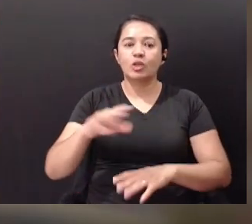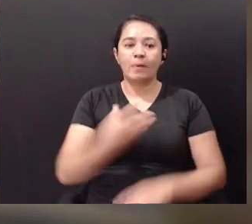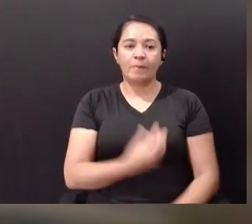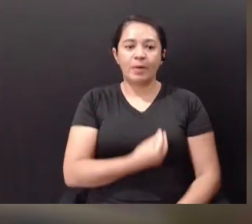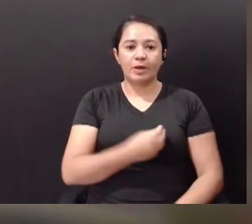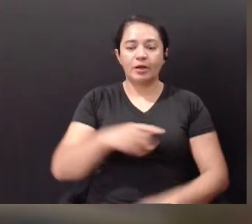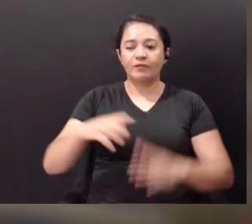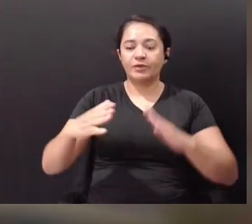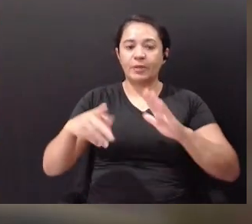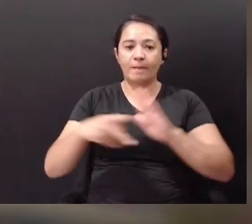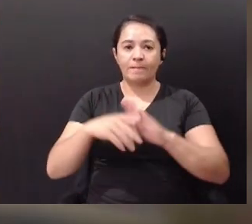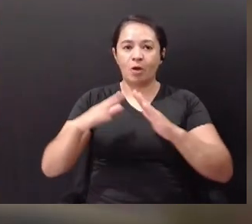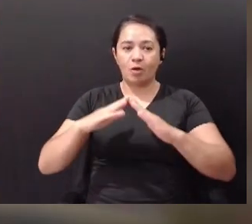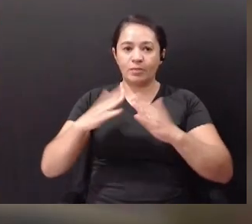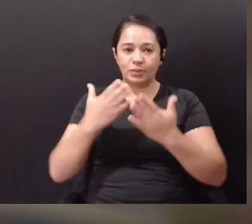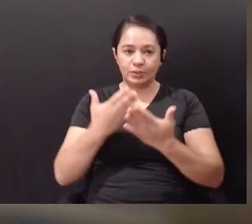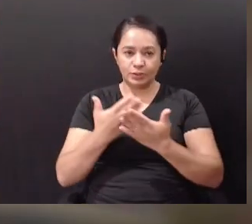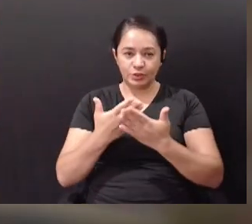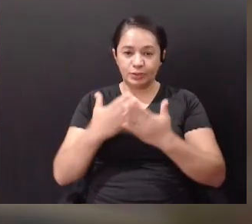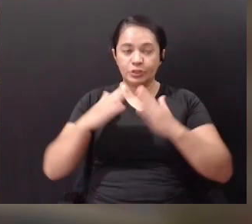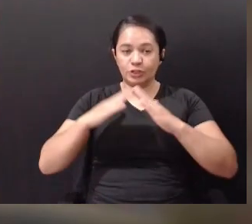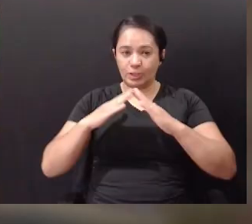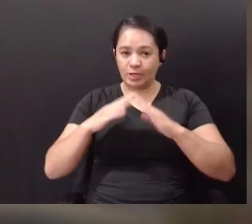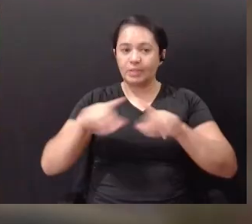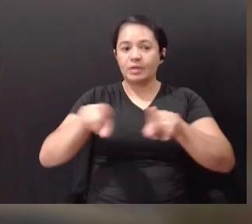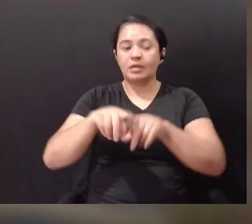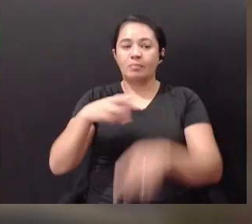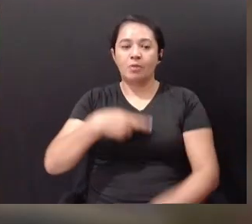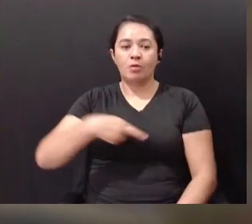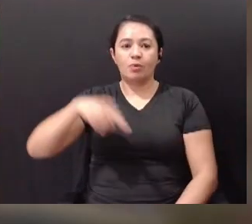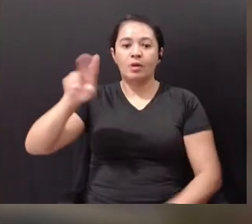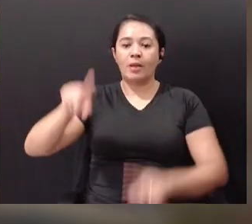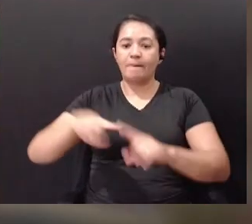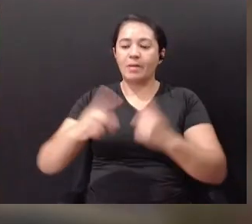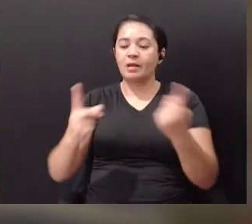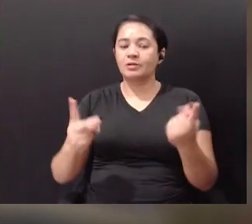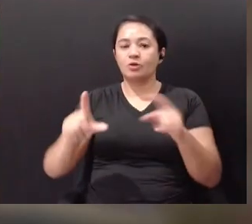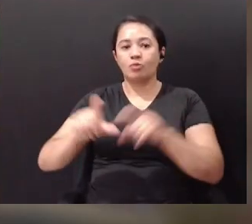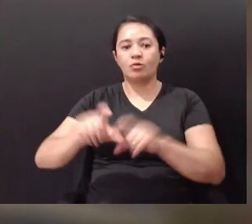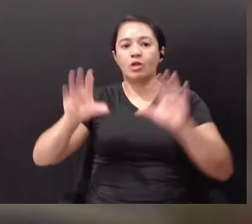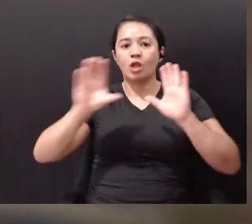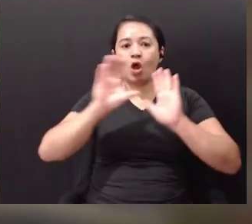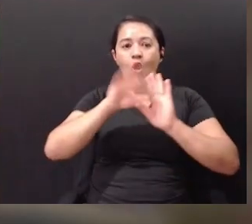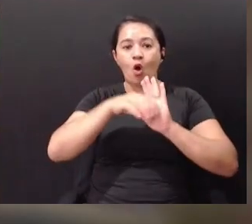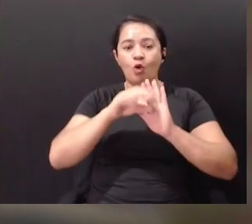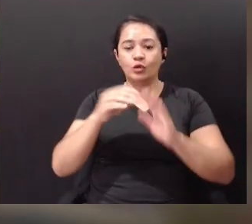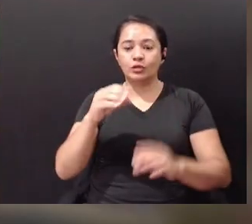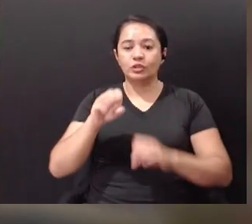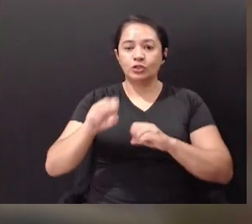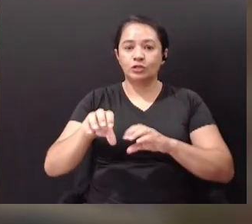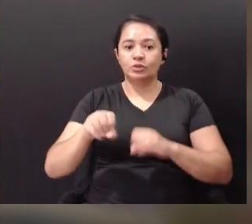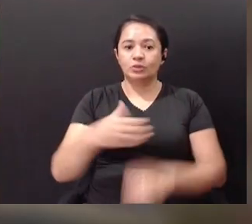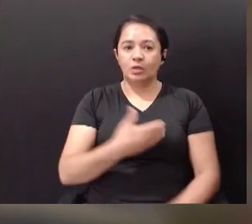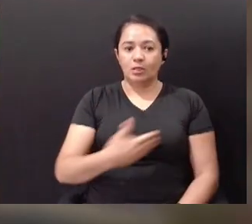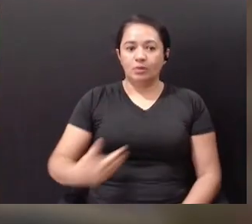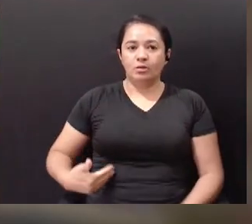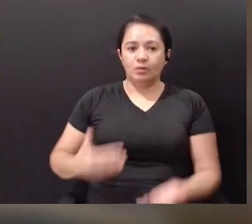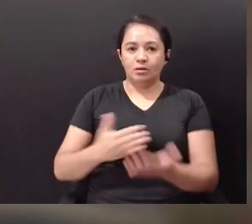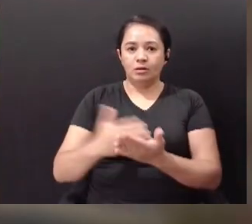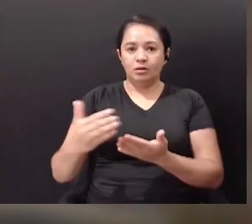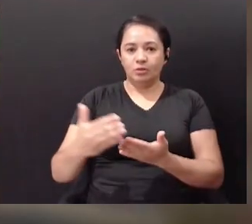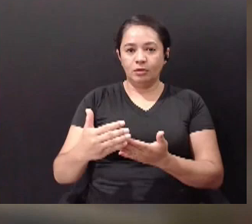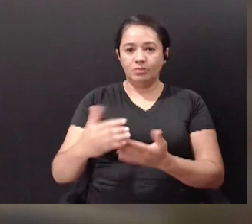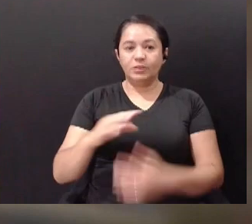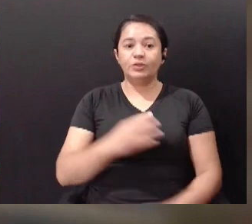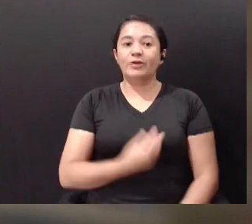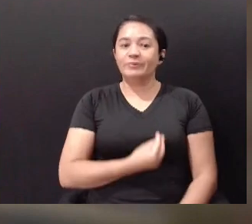religiosa. Com a independência, o conceito de educação pública passou a existir, mas ainda era acessível